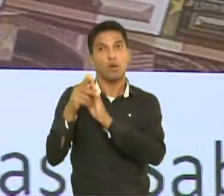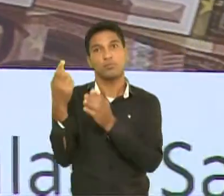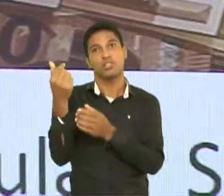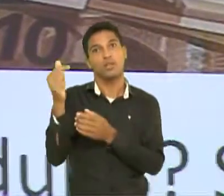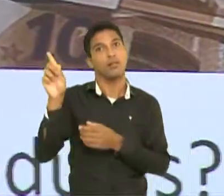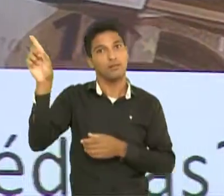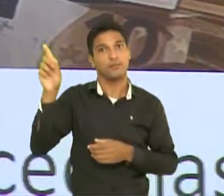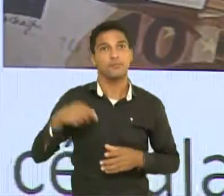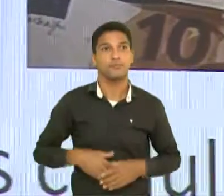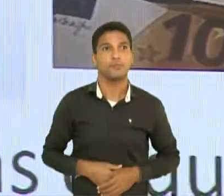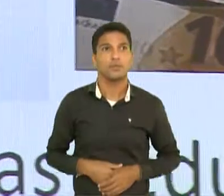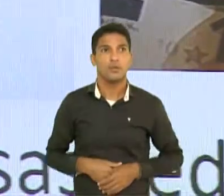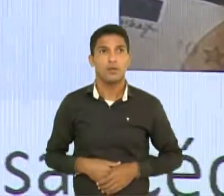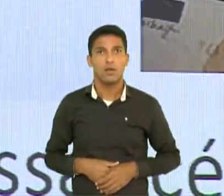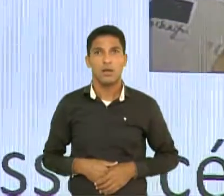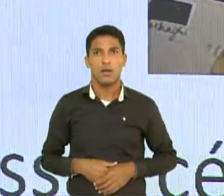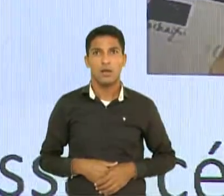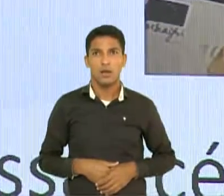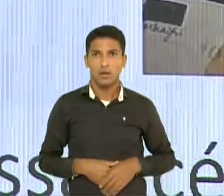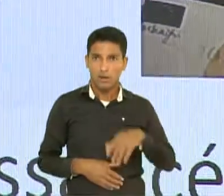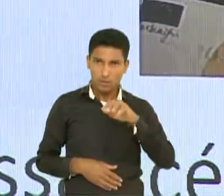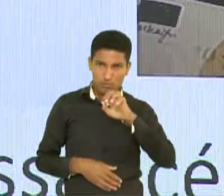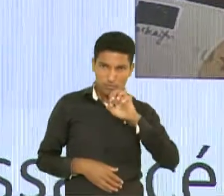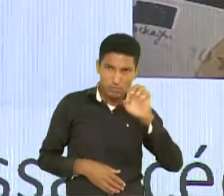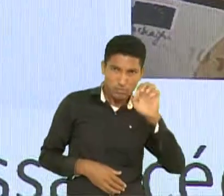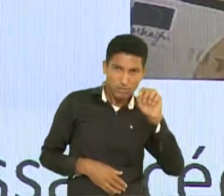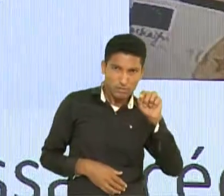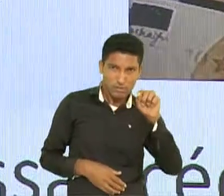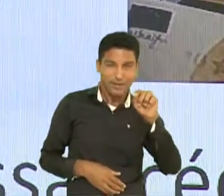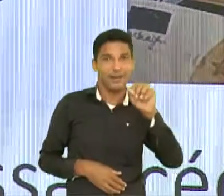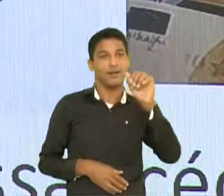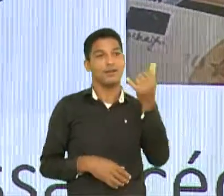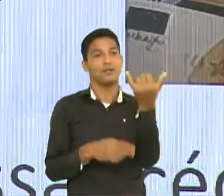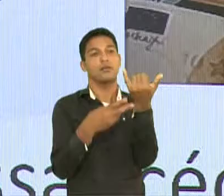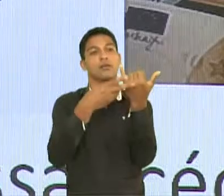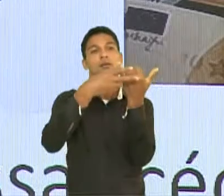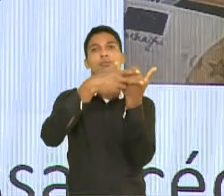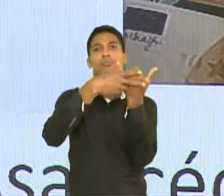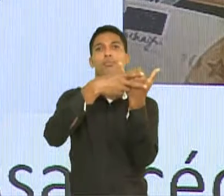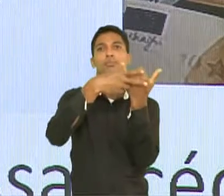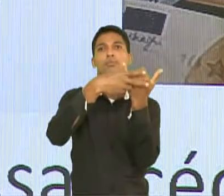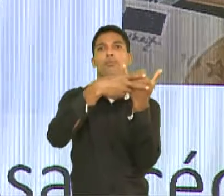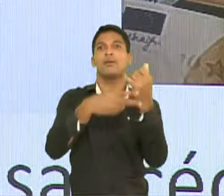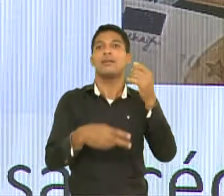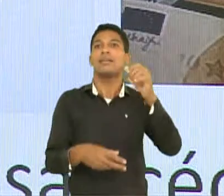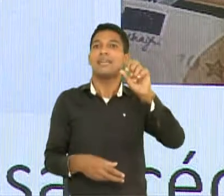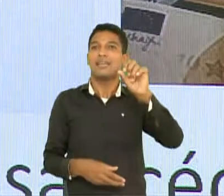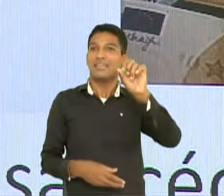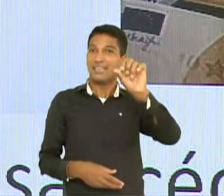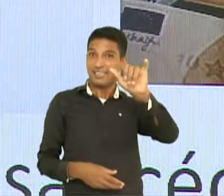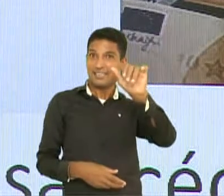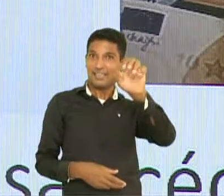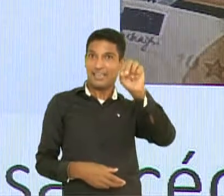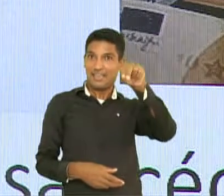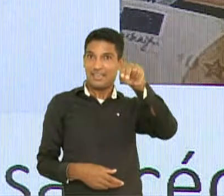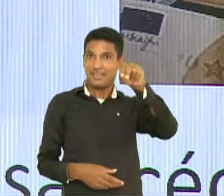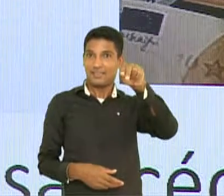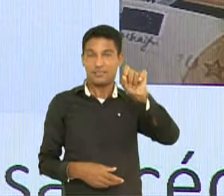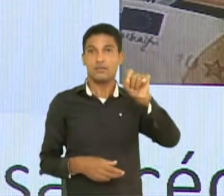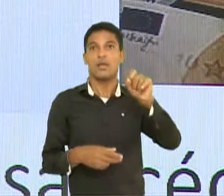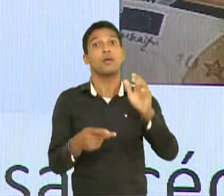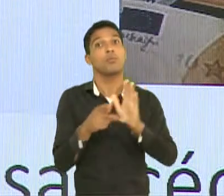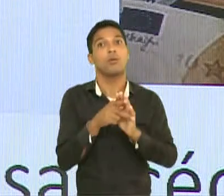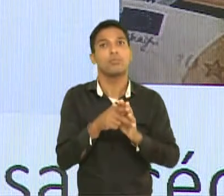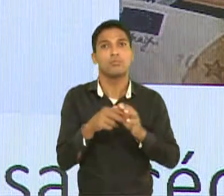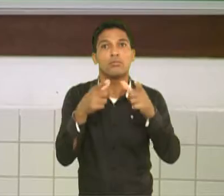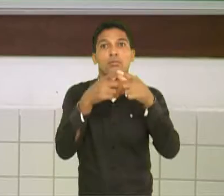inferior embaixo do real, você tem o iene, a moeda japonesa. Nem sempre se tem contato com todas essas